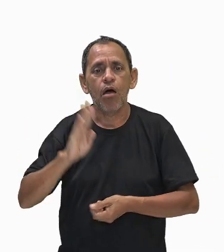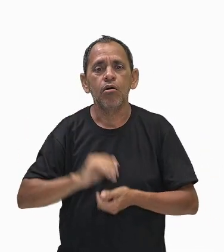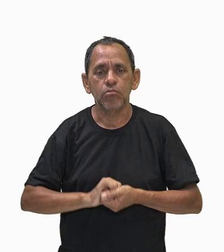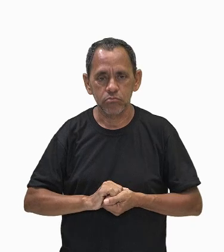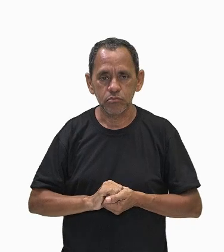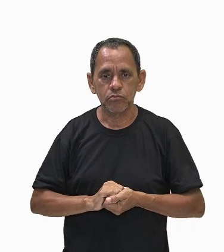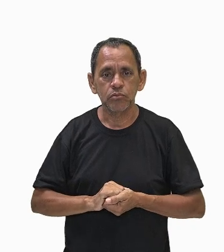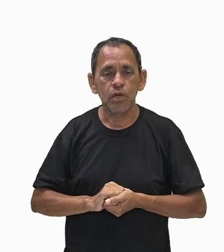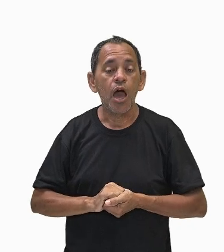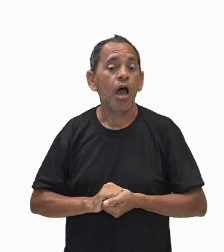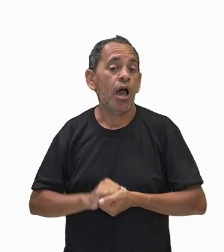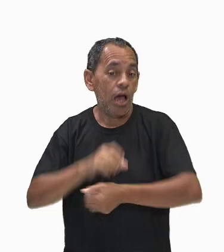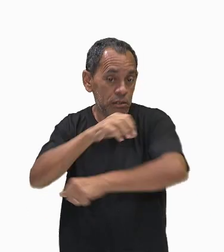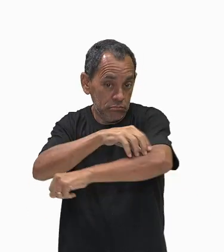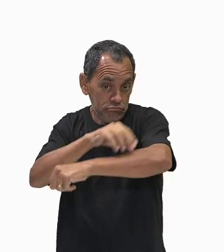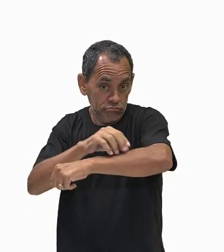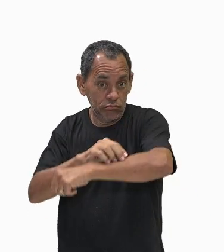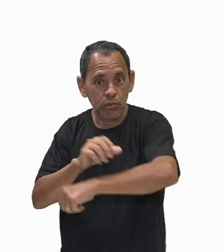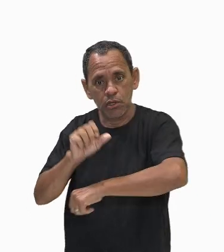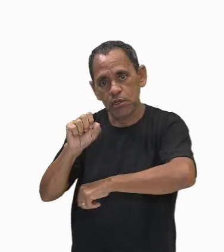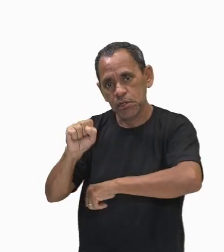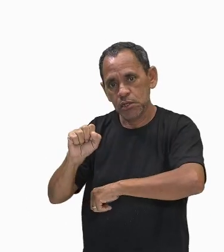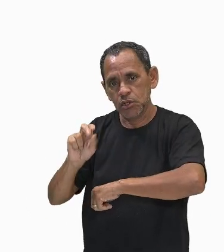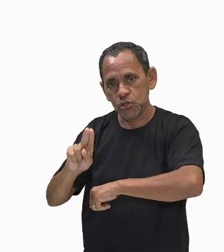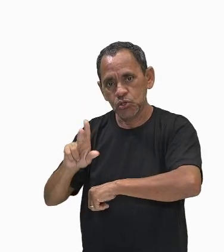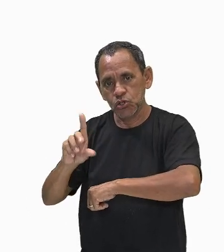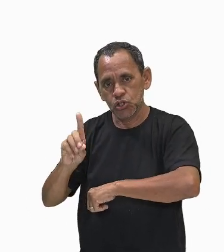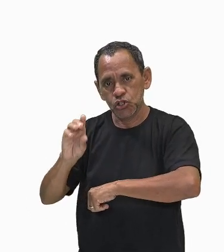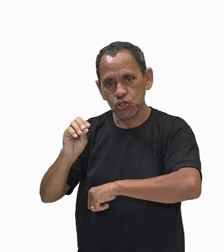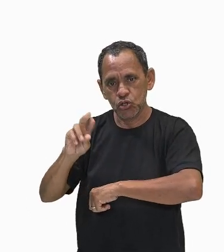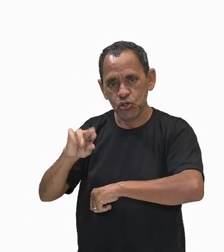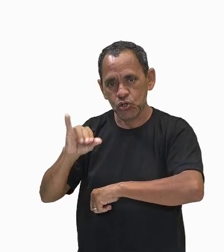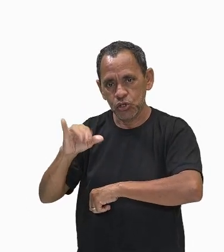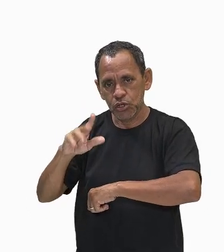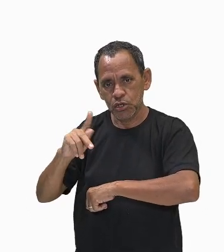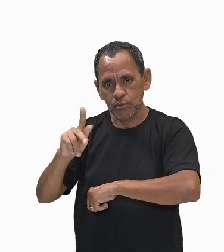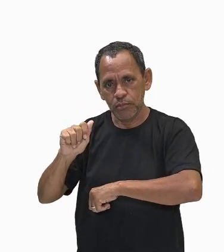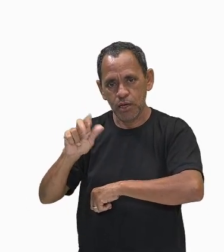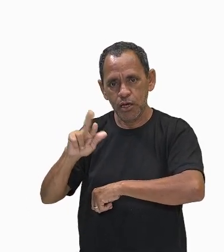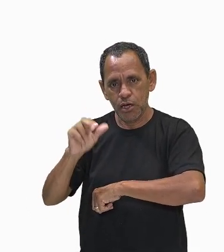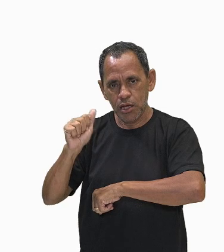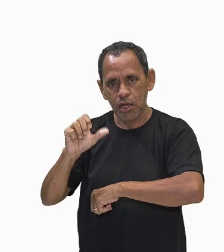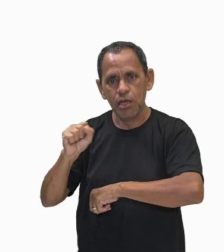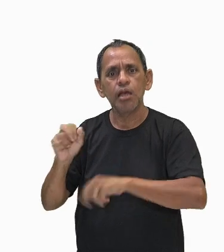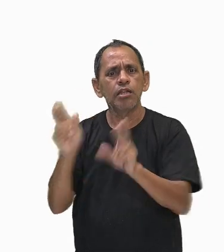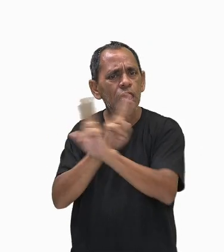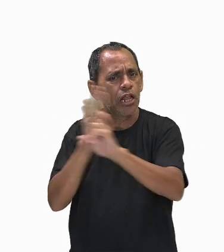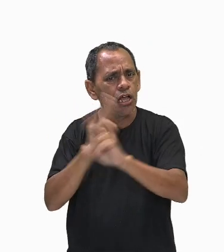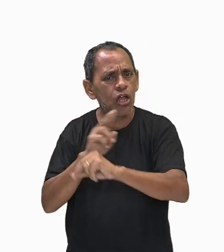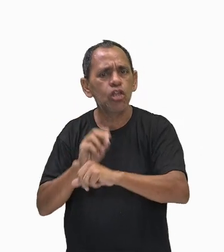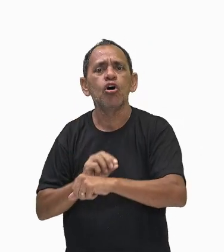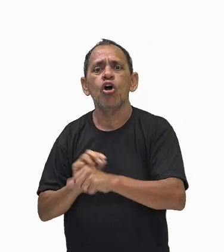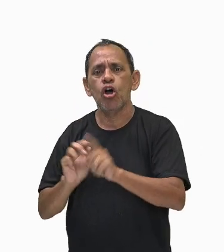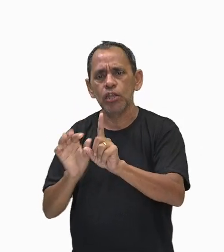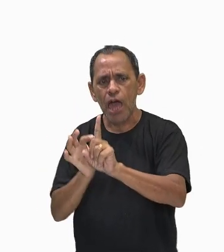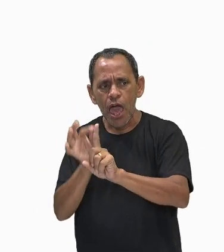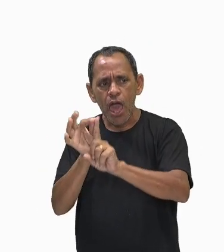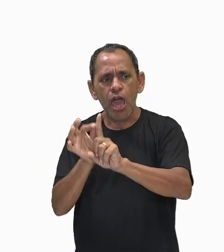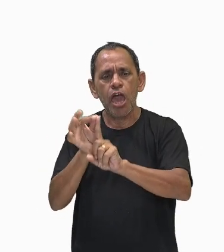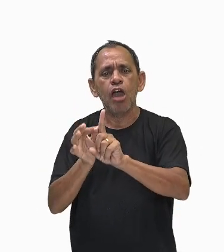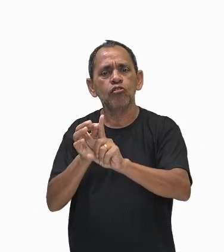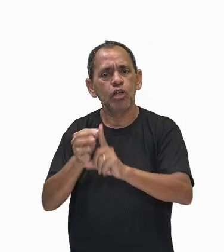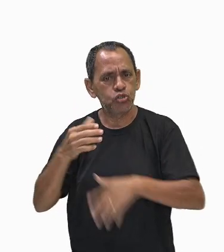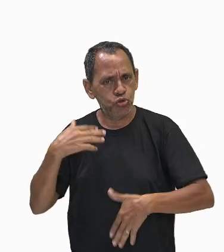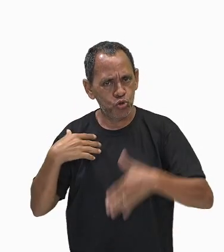sudorípara principal está atrelada à termorregulação corporal. Então, ela vai dar